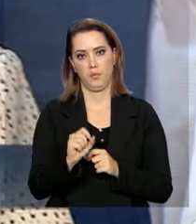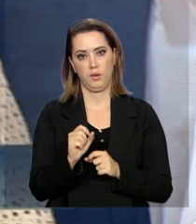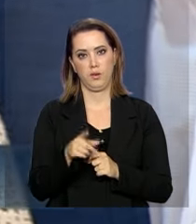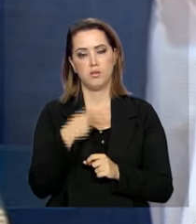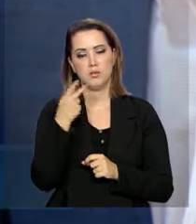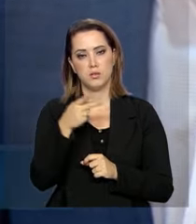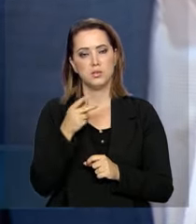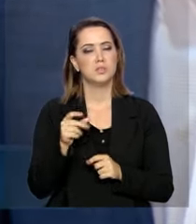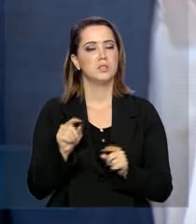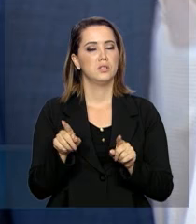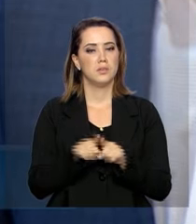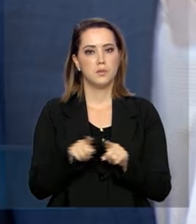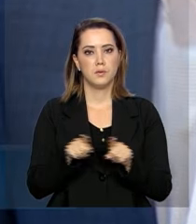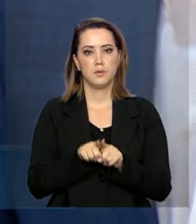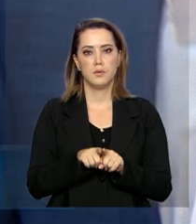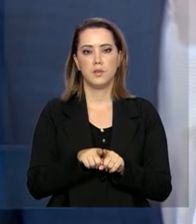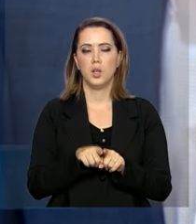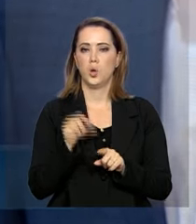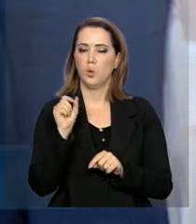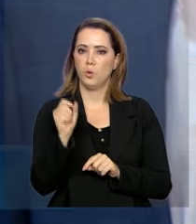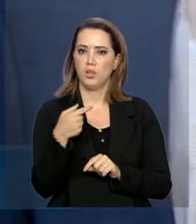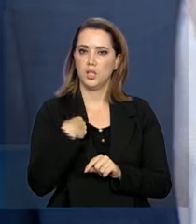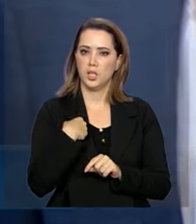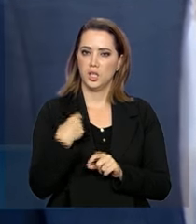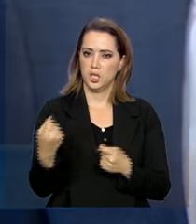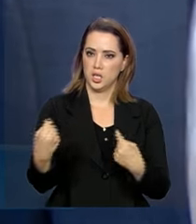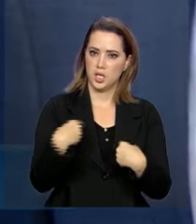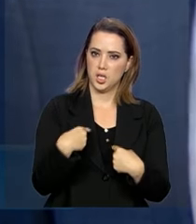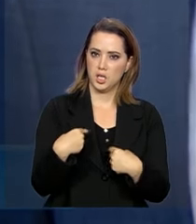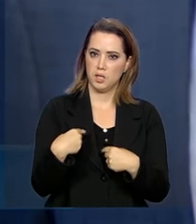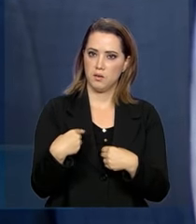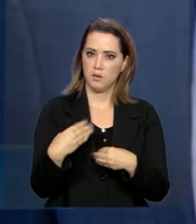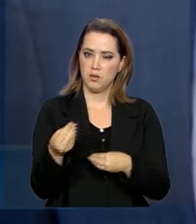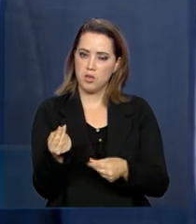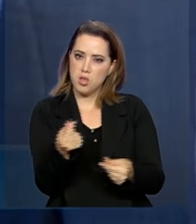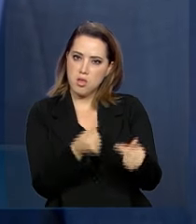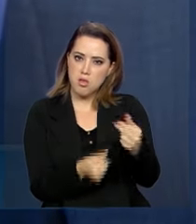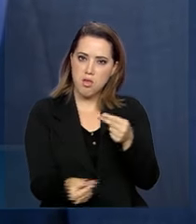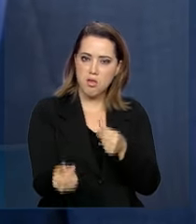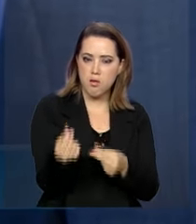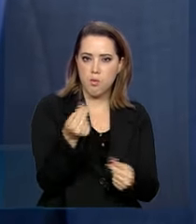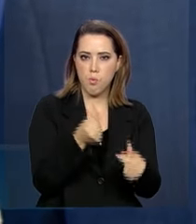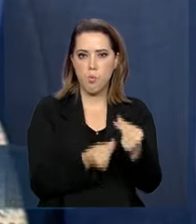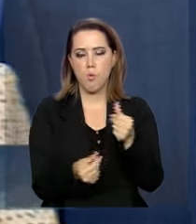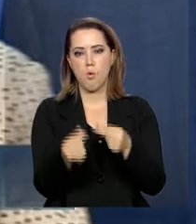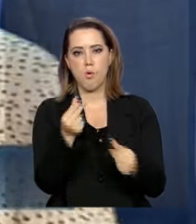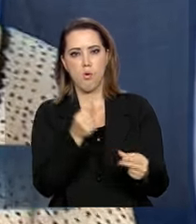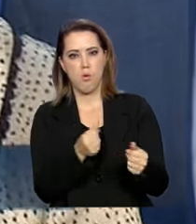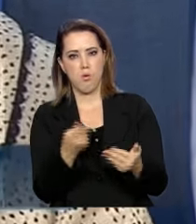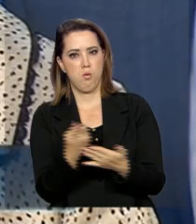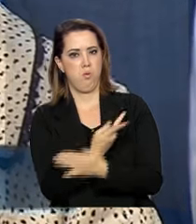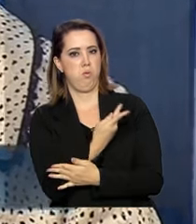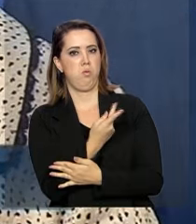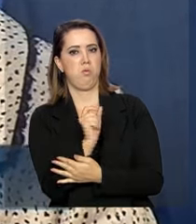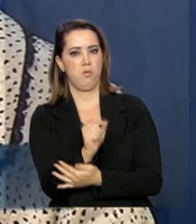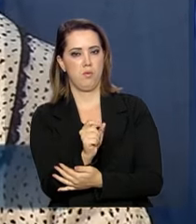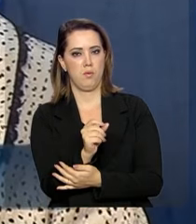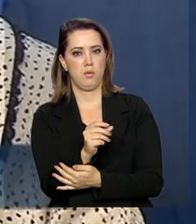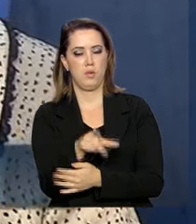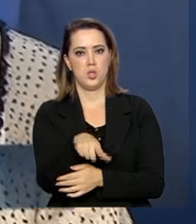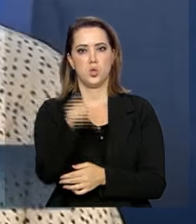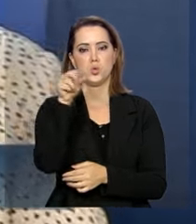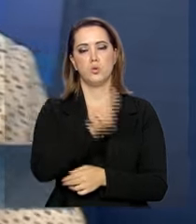afirmado que diretamente eu teria tentado negociar de forma imoral a nomeação de ministros do